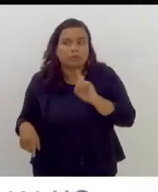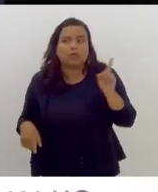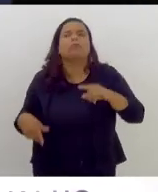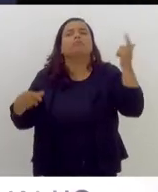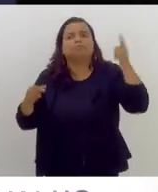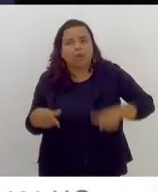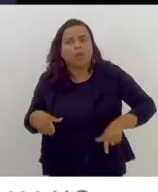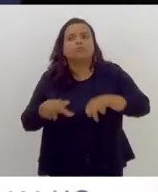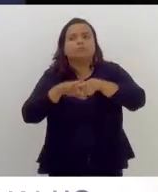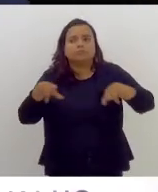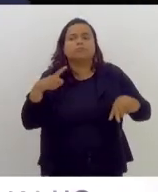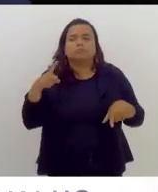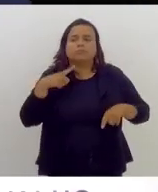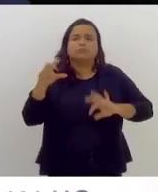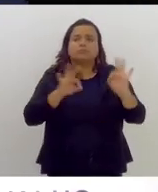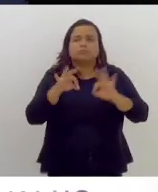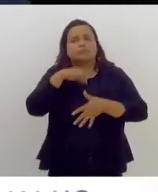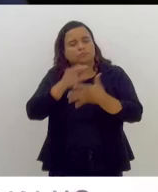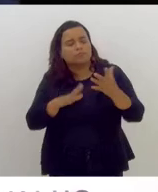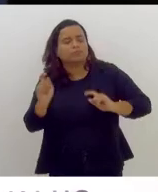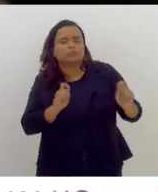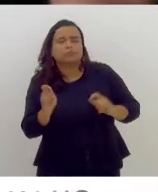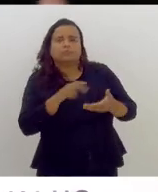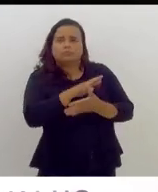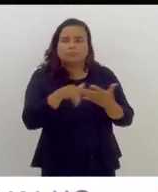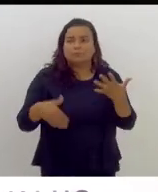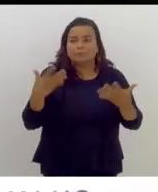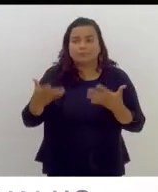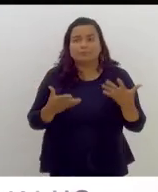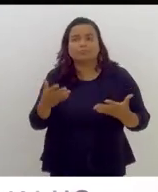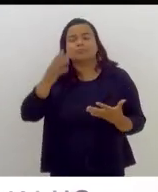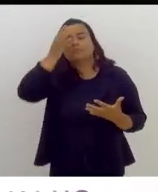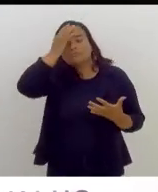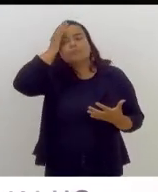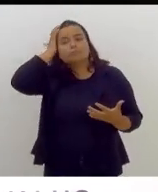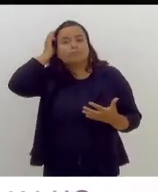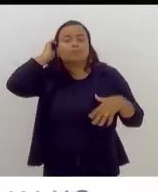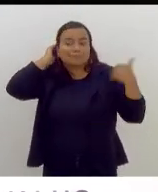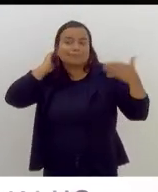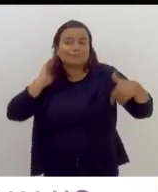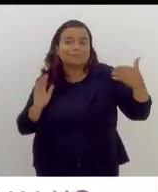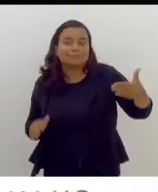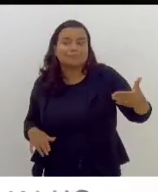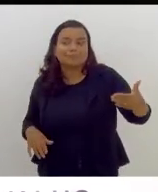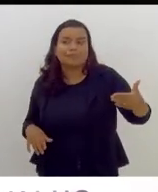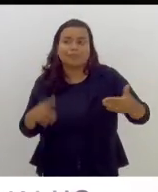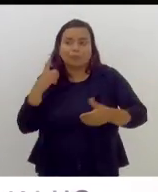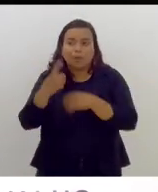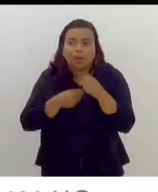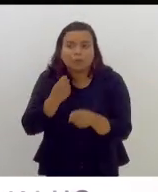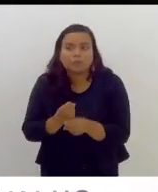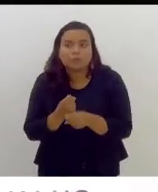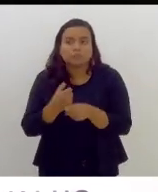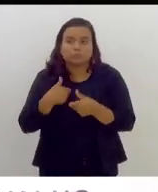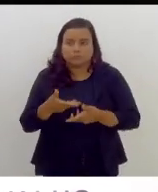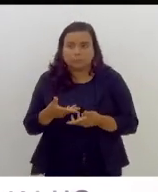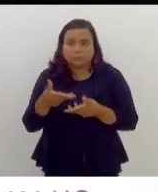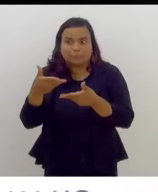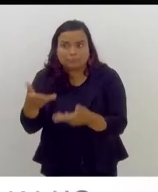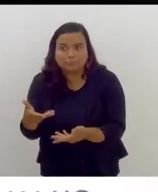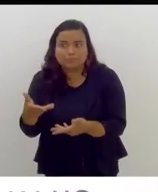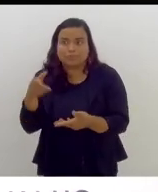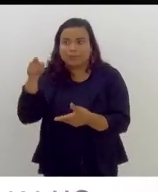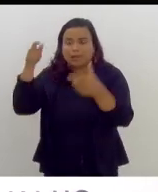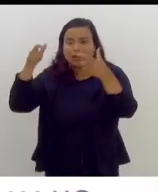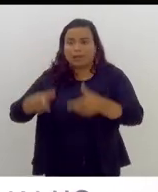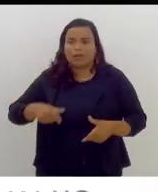mas também a atividade econômica da propriedade, não sei o quê. Bom, um ano depois, eu fui convidado para ir a Paris